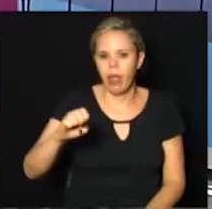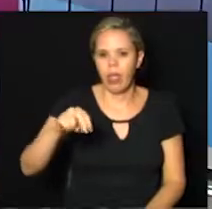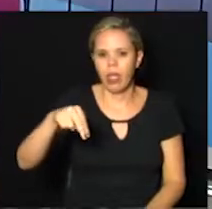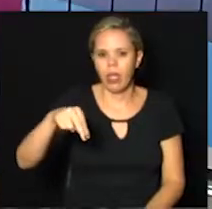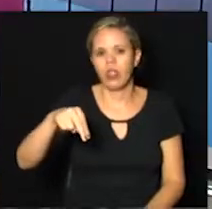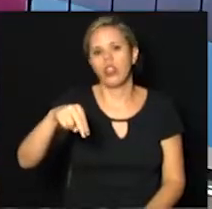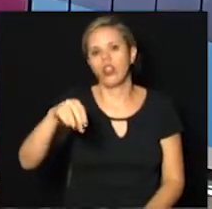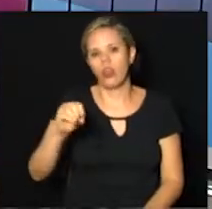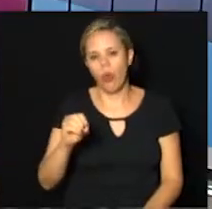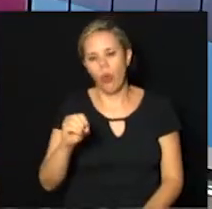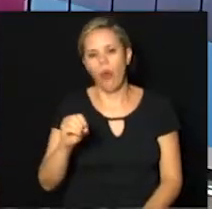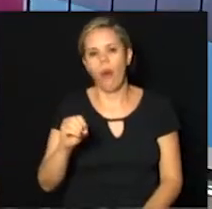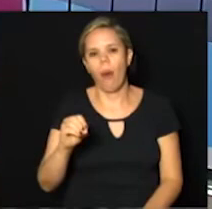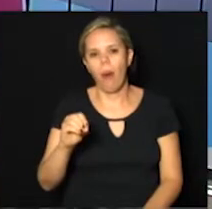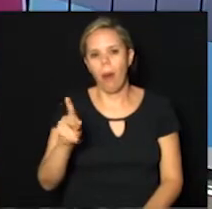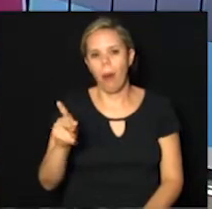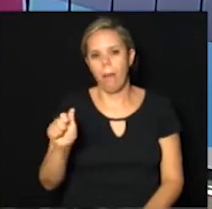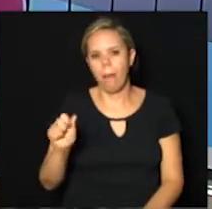doutora?